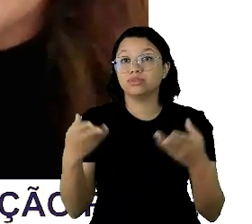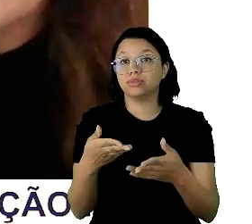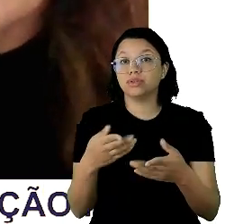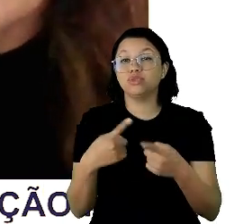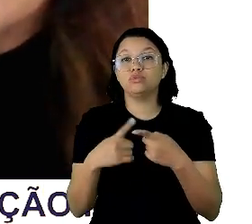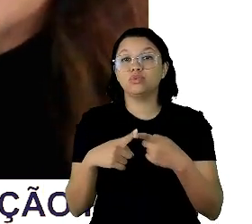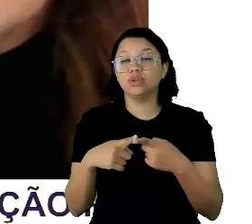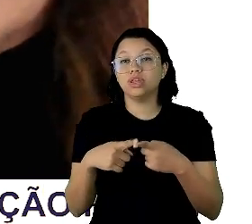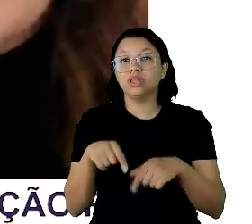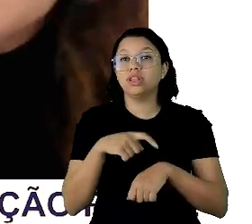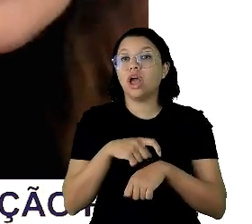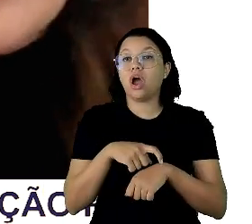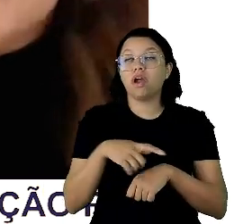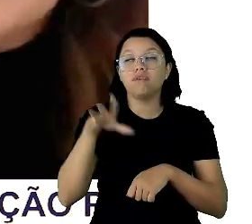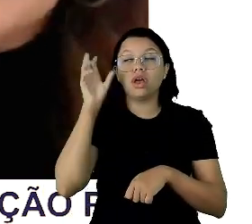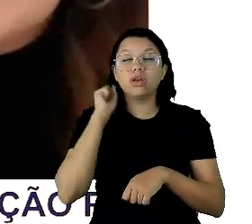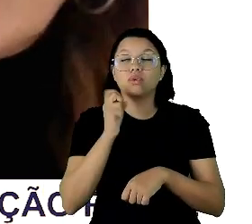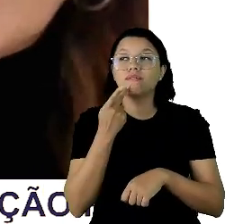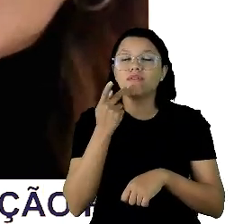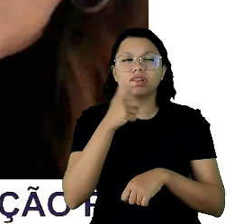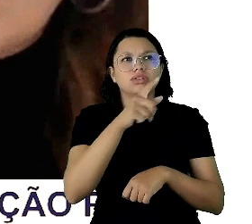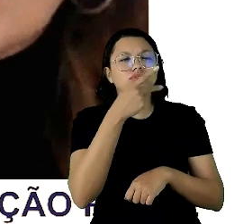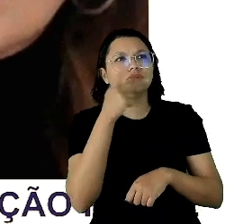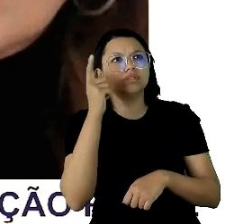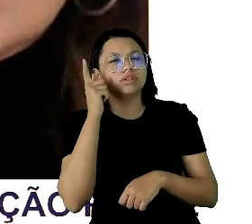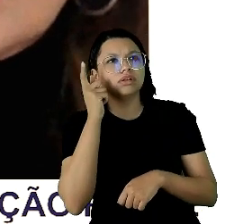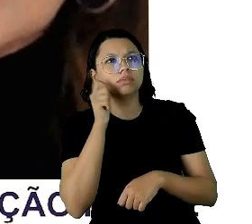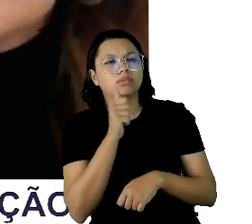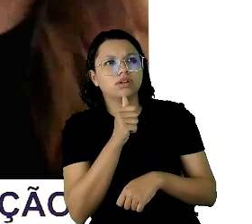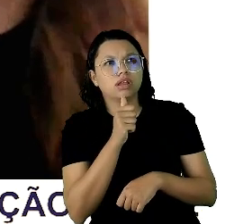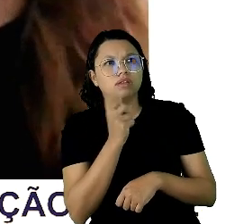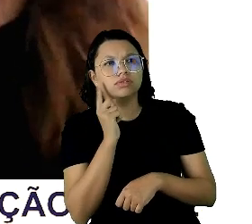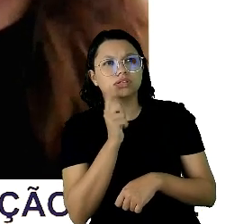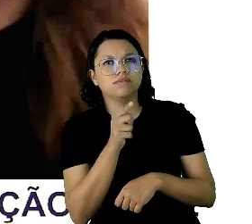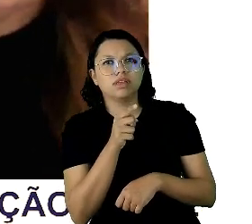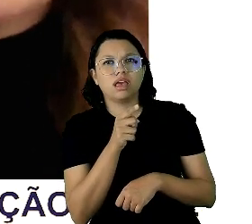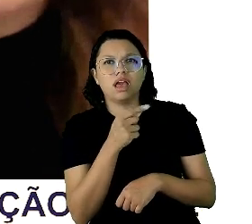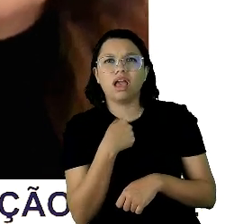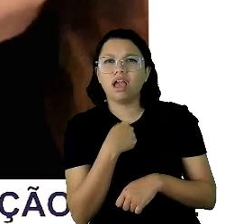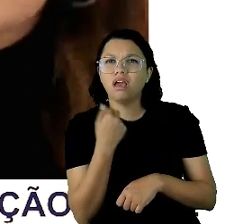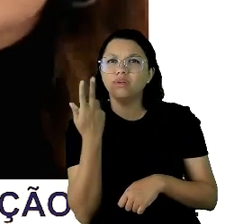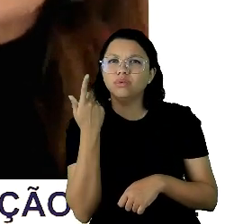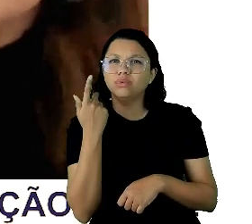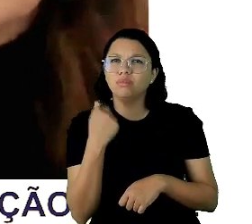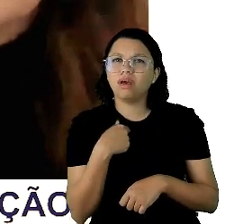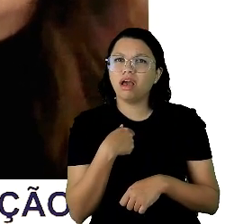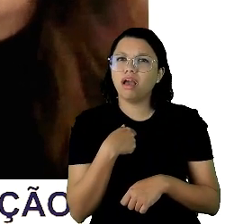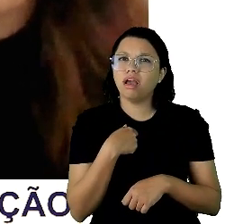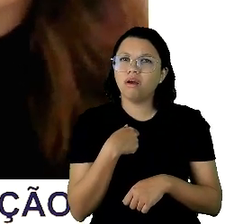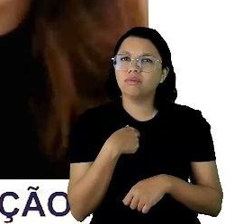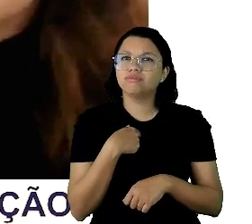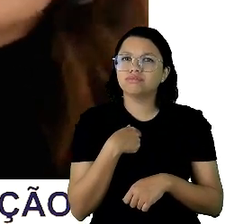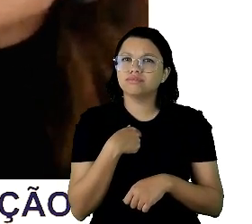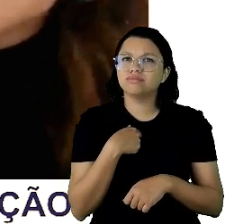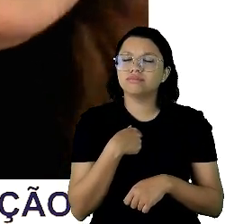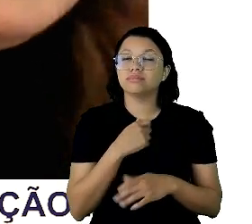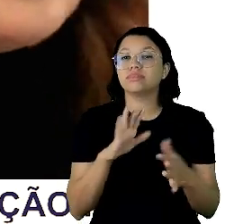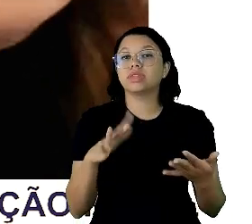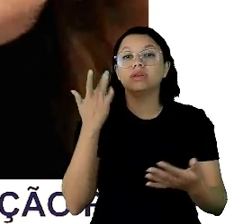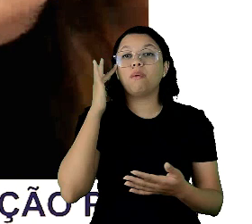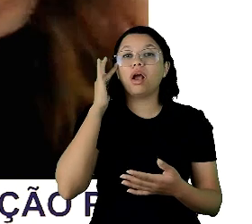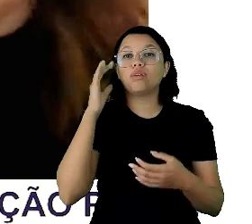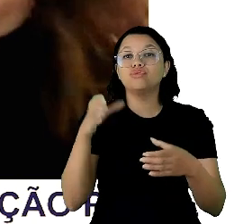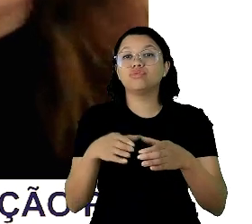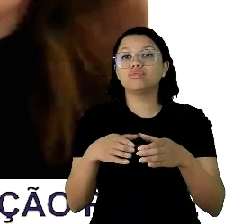da outra, ela vê o quanto ela é normal. Então, acho que as ONGs, seria muito legal se as ONGs tivessem, vamos